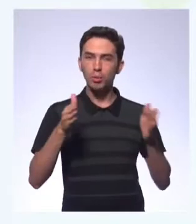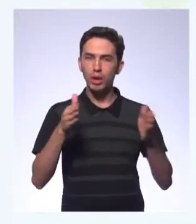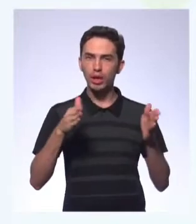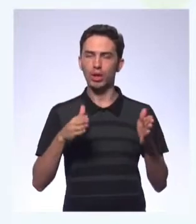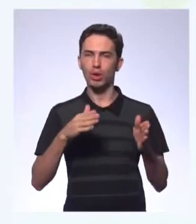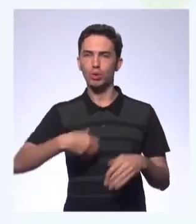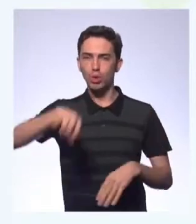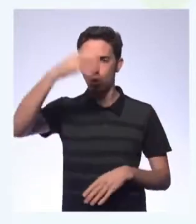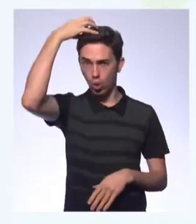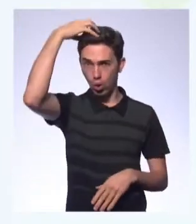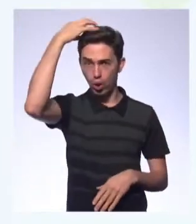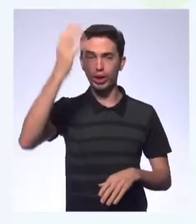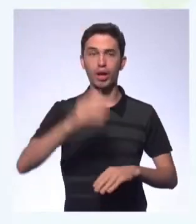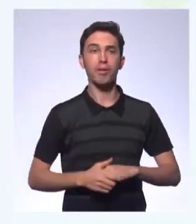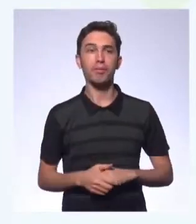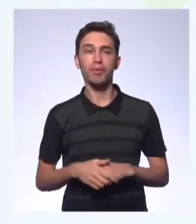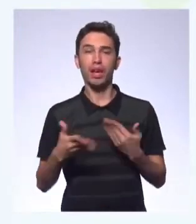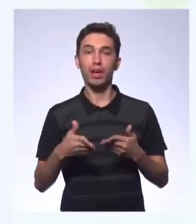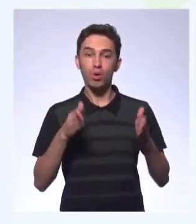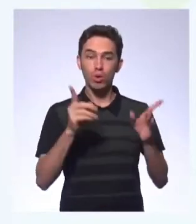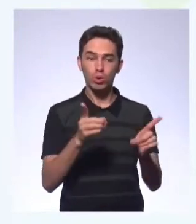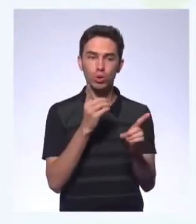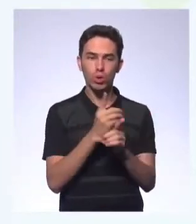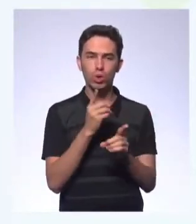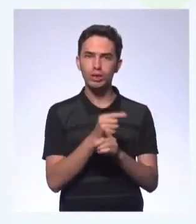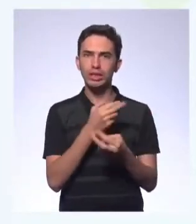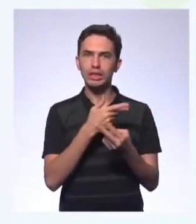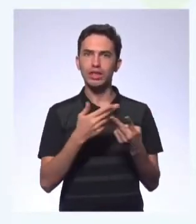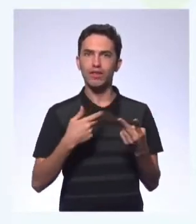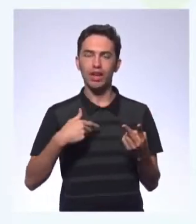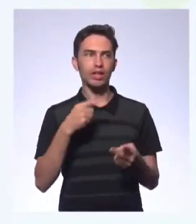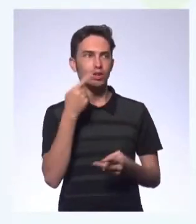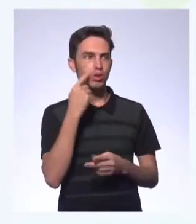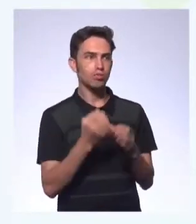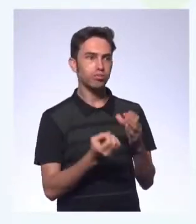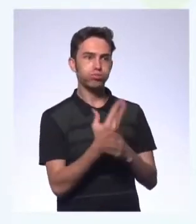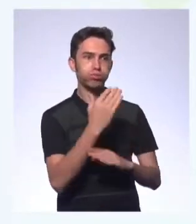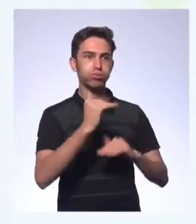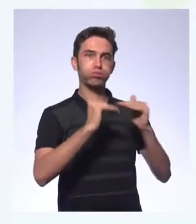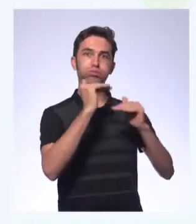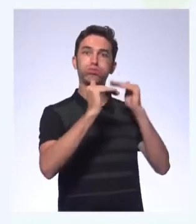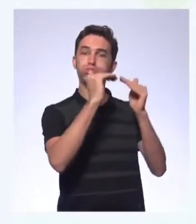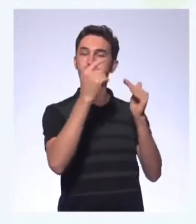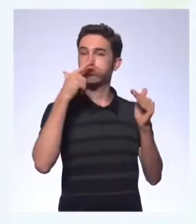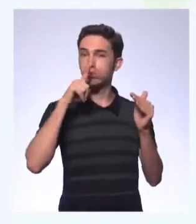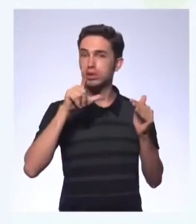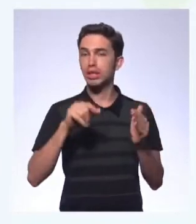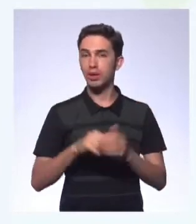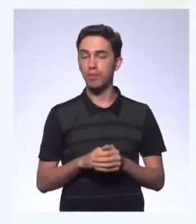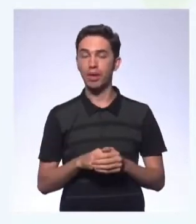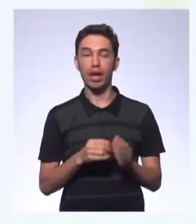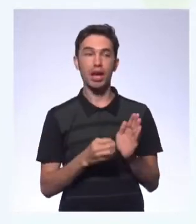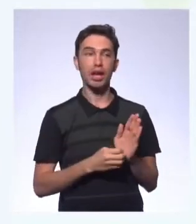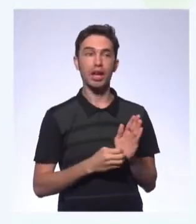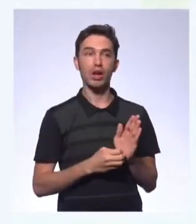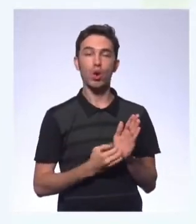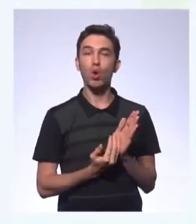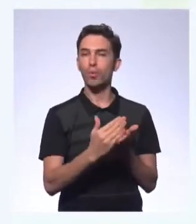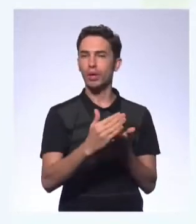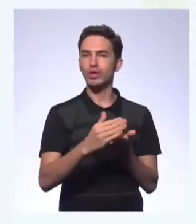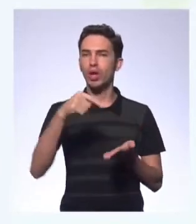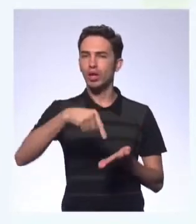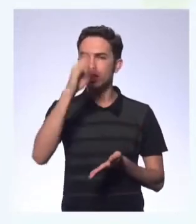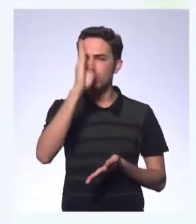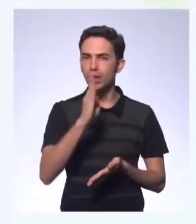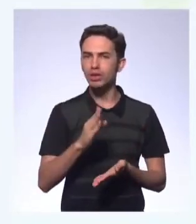encontrando um terreno receptivo para um rico florescimento. Fez sua aparição no país